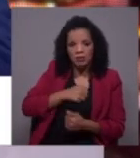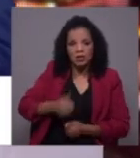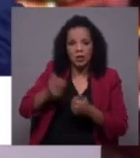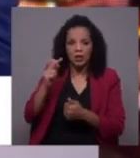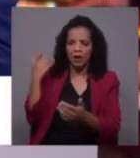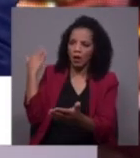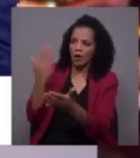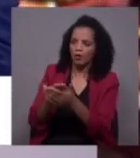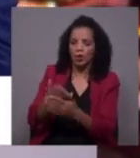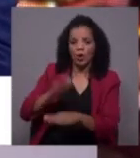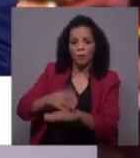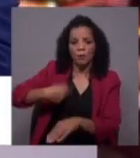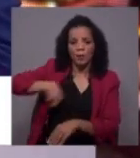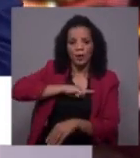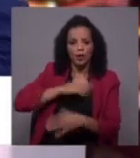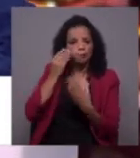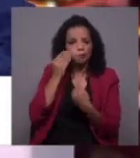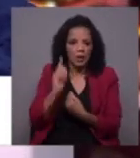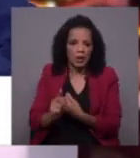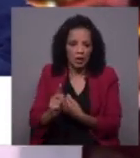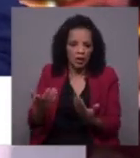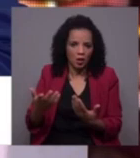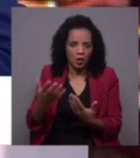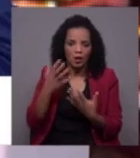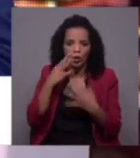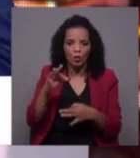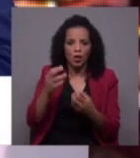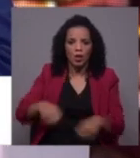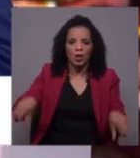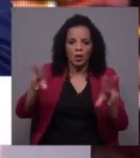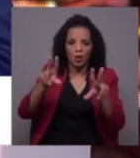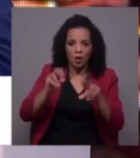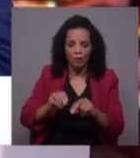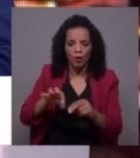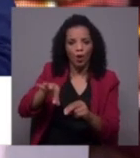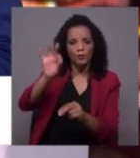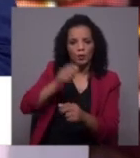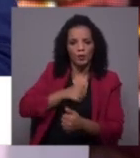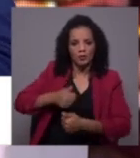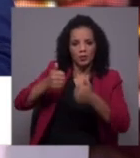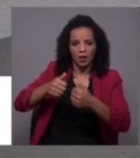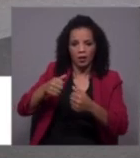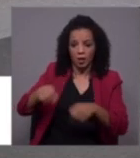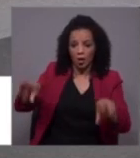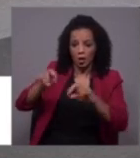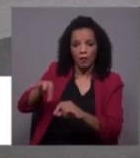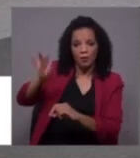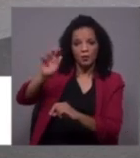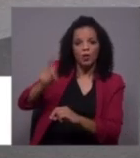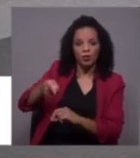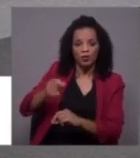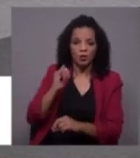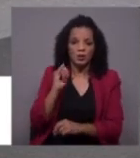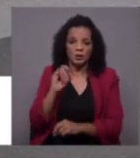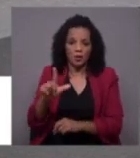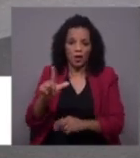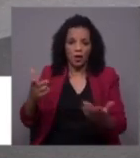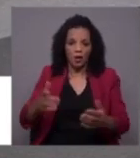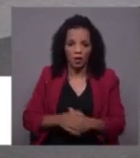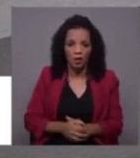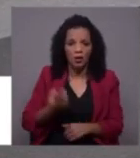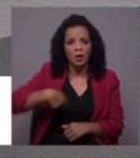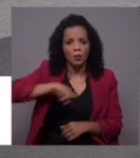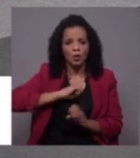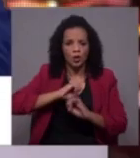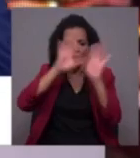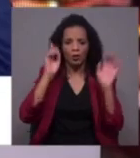tantos anos. Por isso, para nós, é naturalíssimo de apresentarmos uma nova opção à cidade. E essa nova opção é a Iniciativa Liberal. Para nós é claro